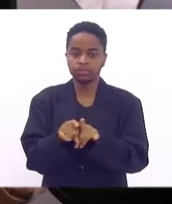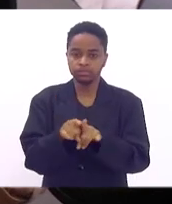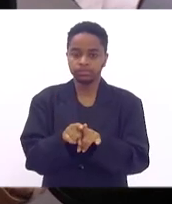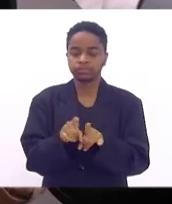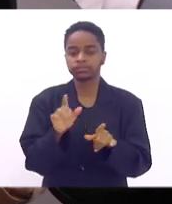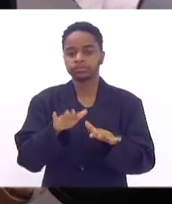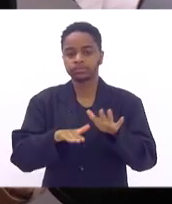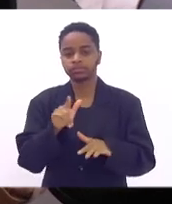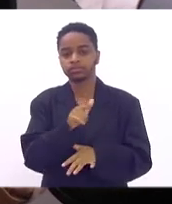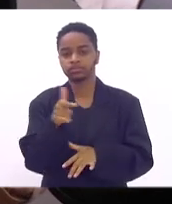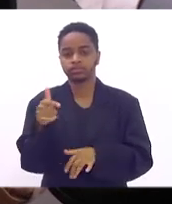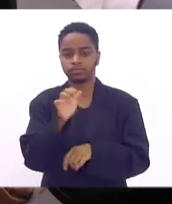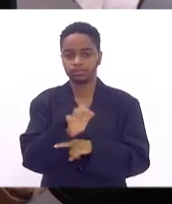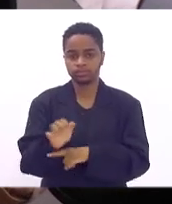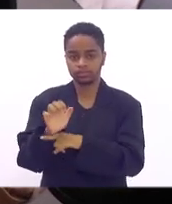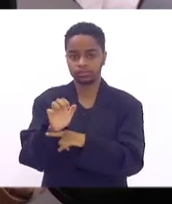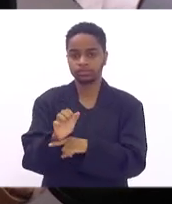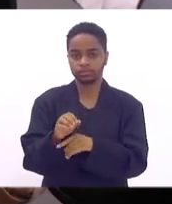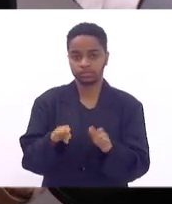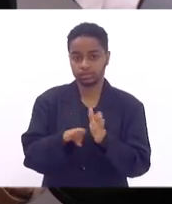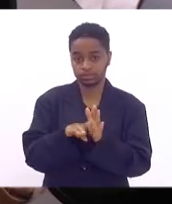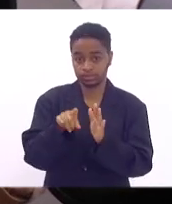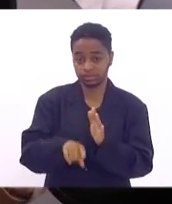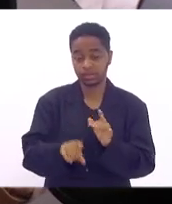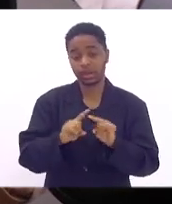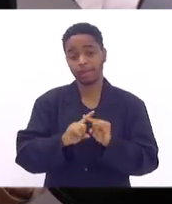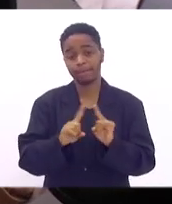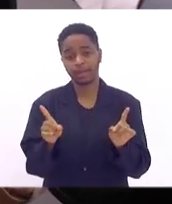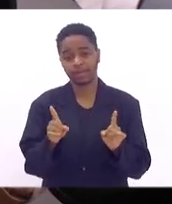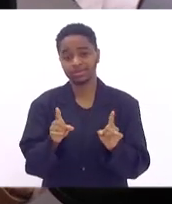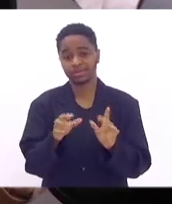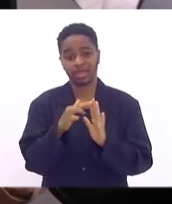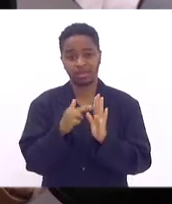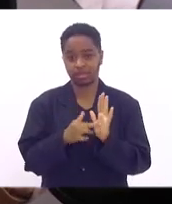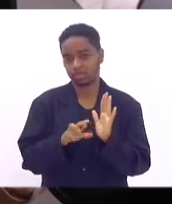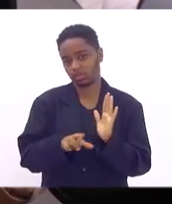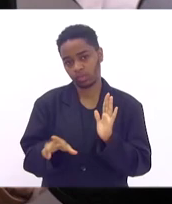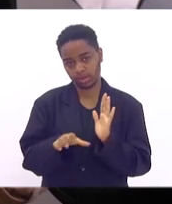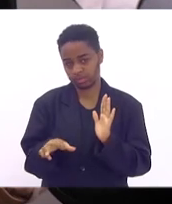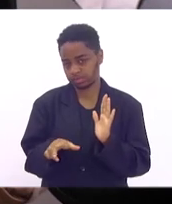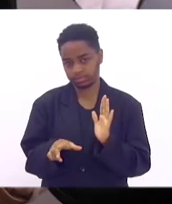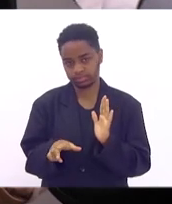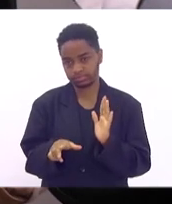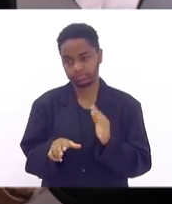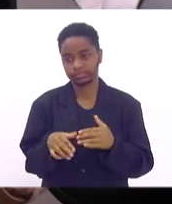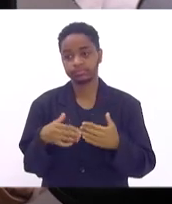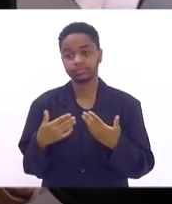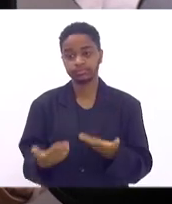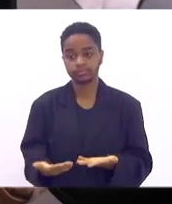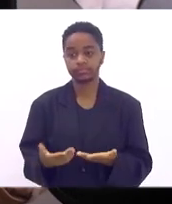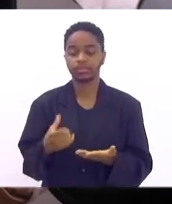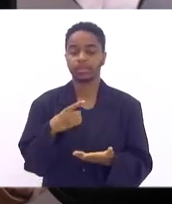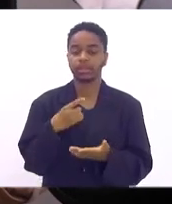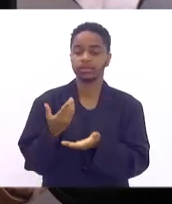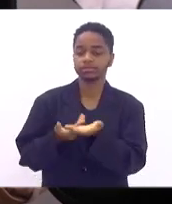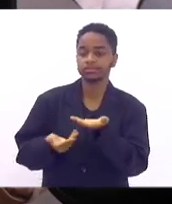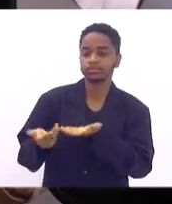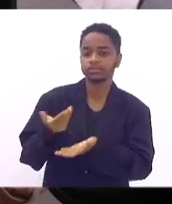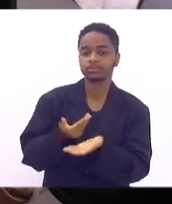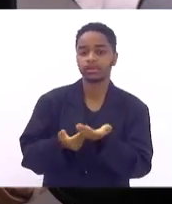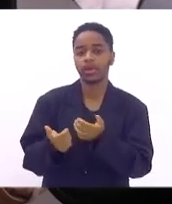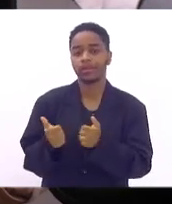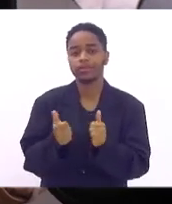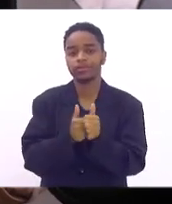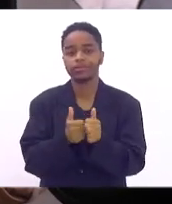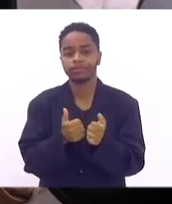de outros estados, que isso não é uma regra, né? E aí a gente tem esse diálogo muito próximo